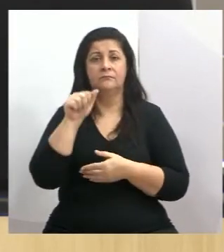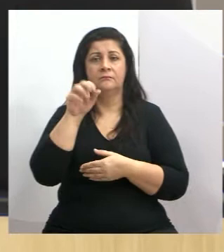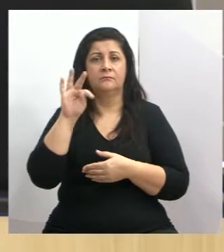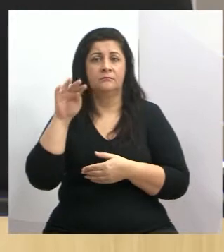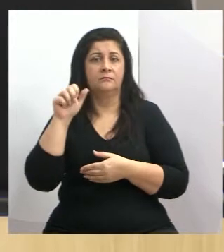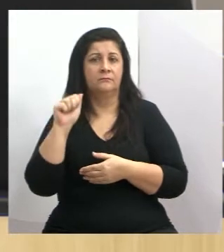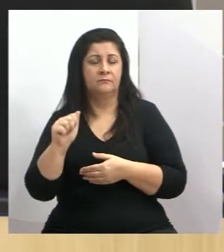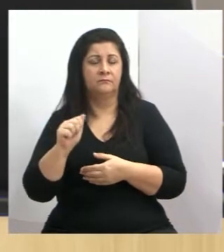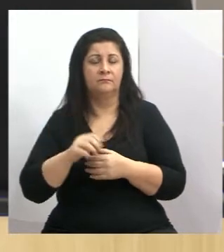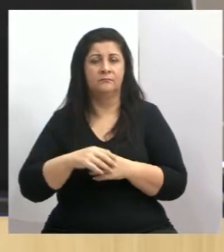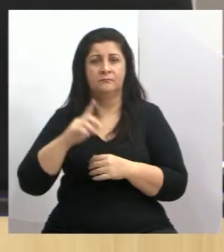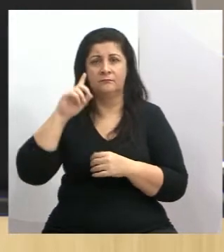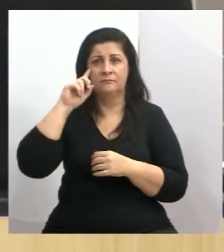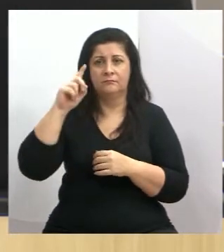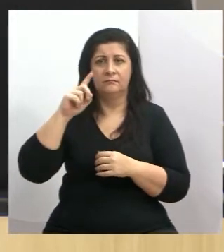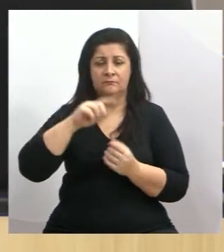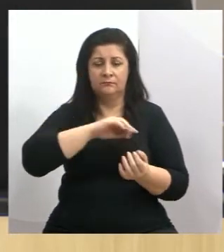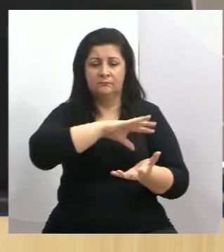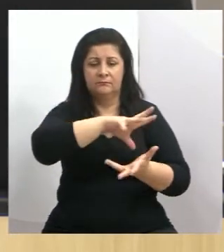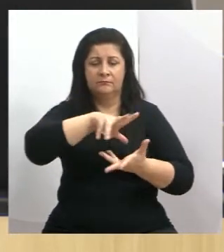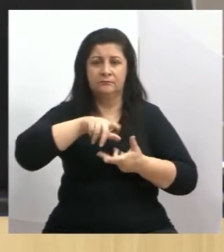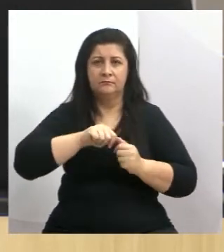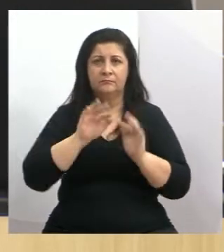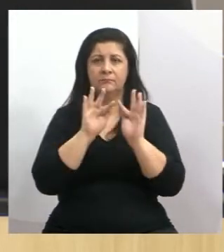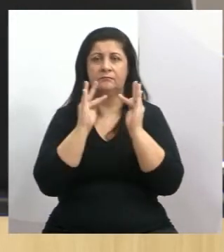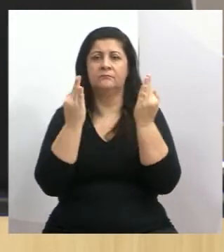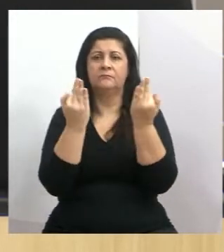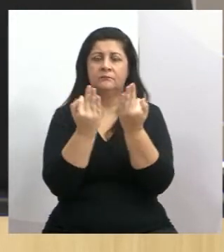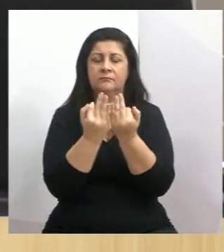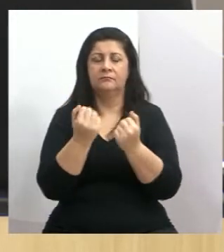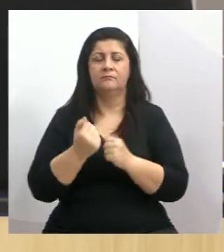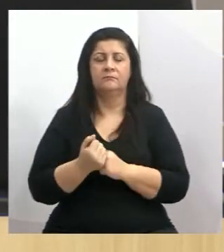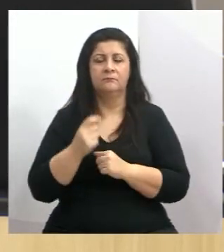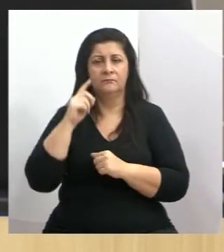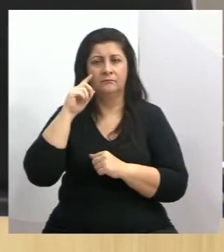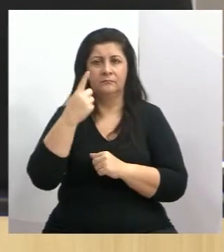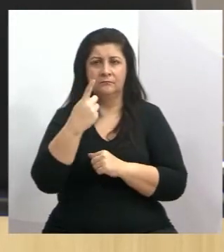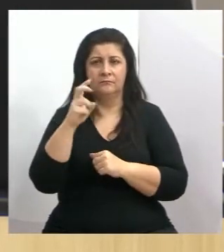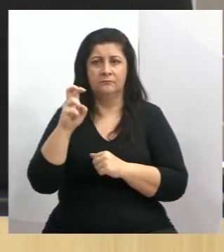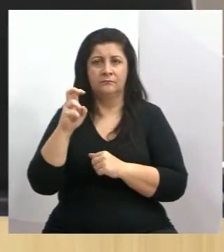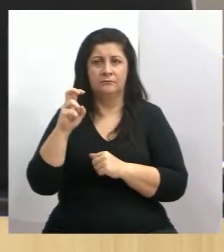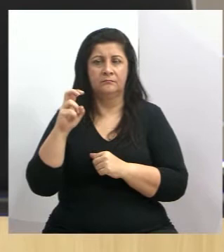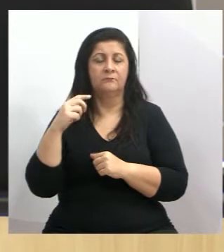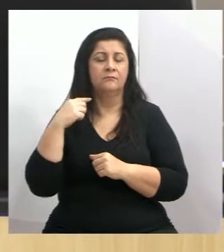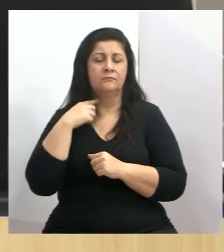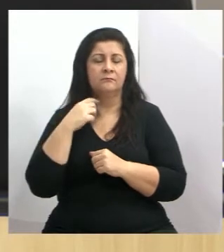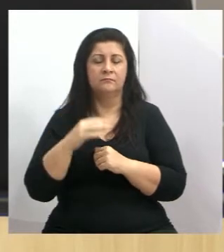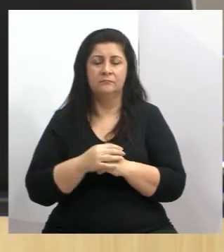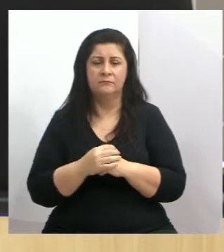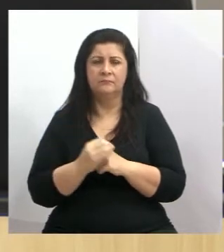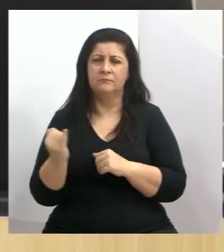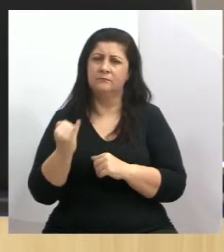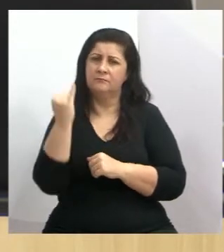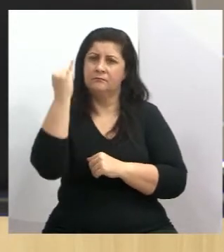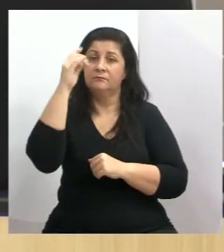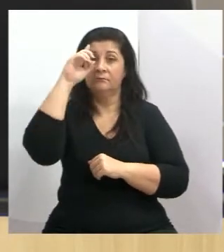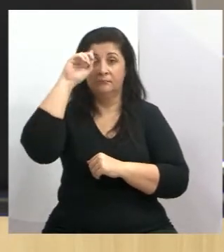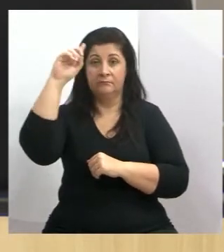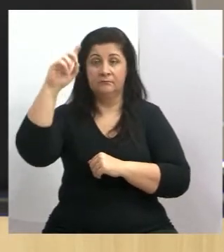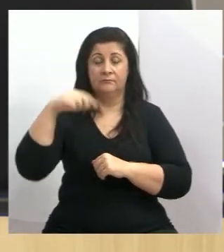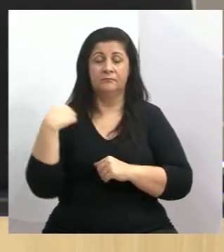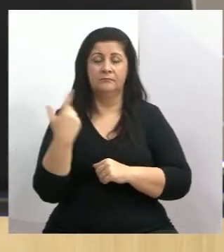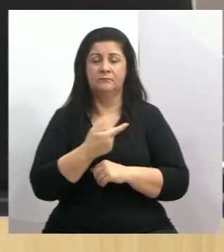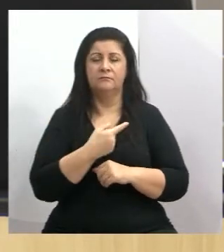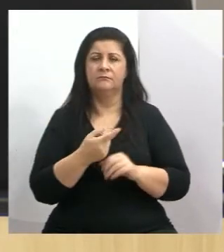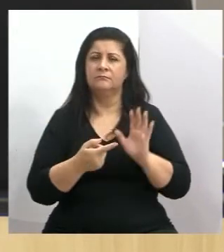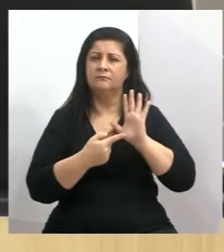da sessão o registro transcurso do dia internacional da família 15 de Maio diante da grande importância dessa data destacamos o